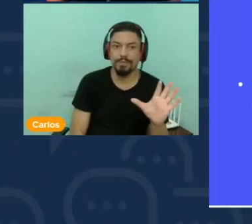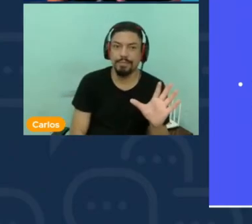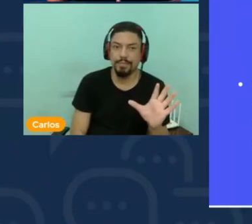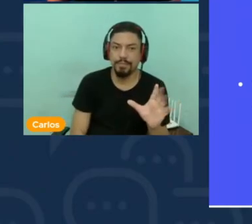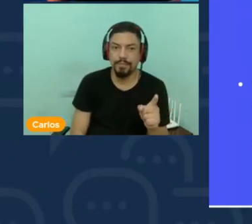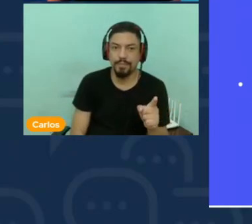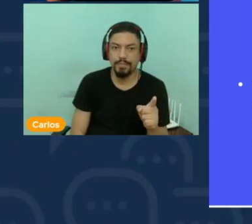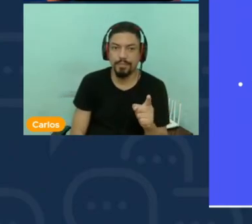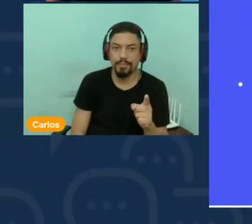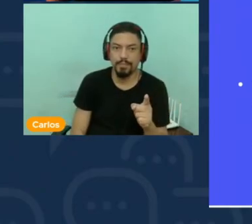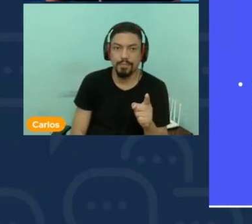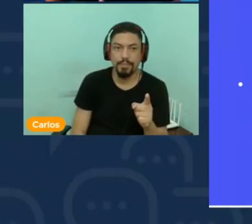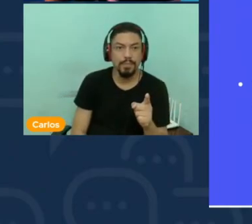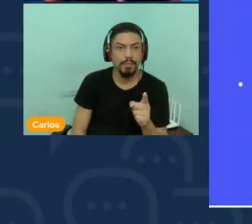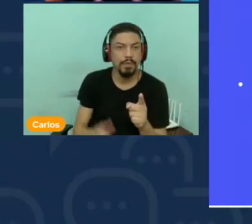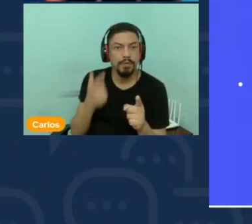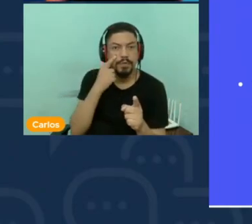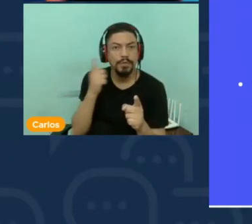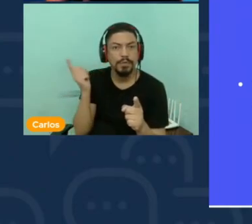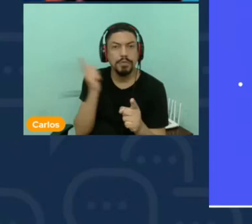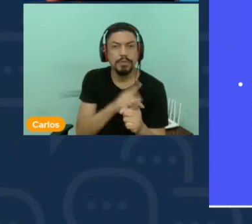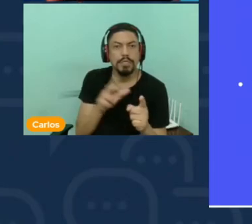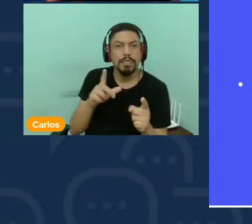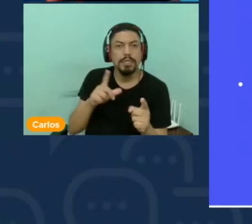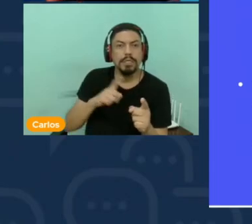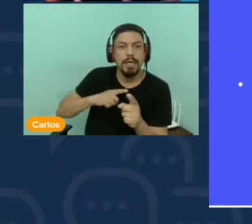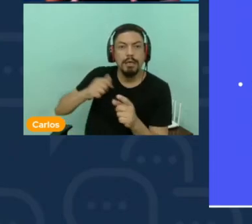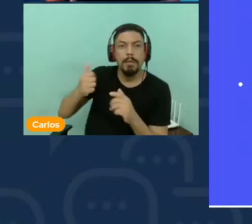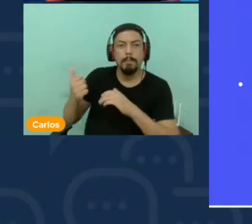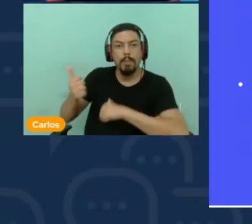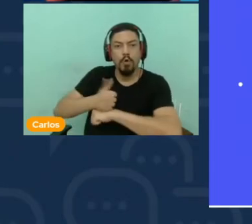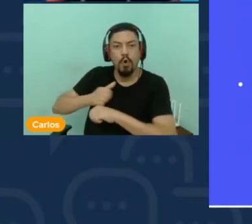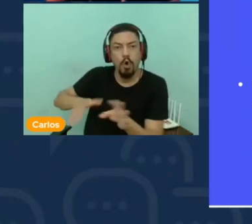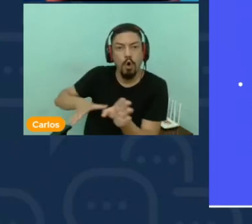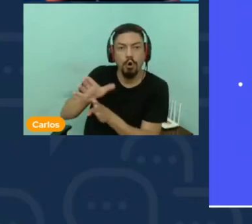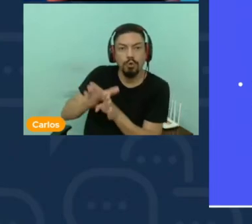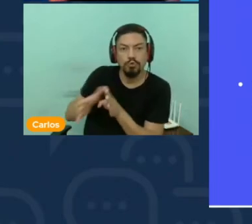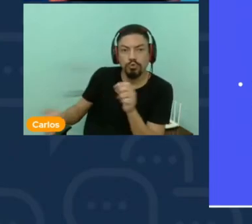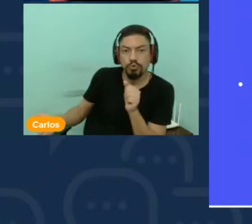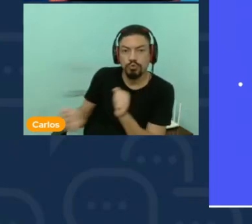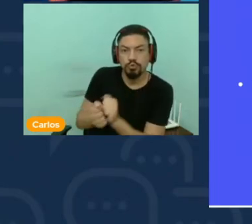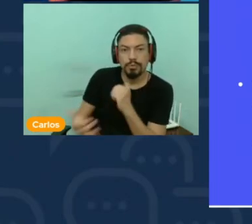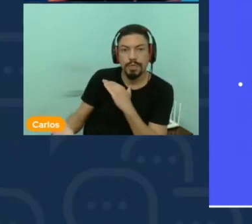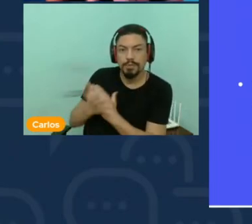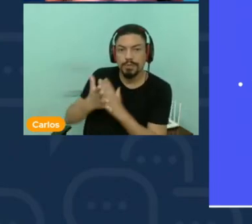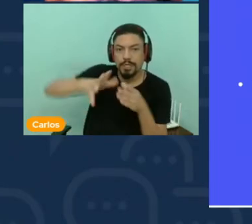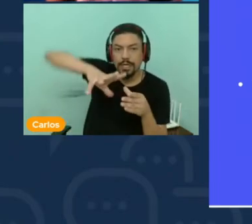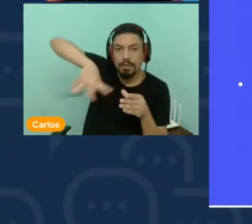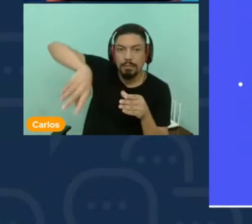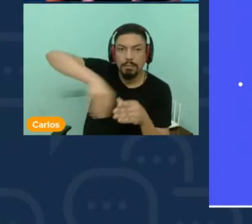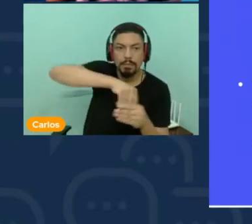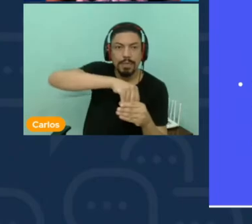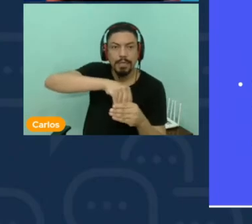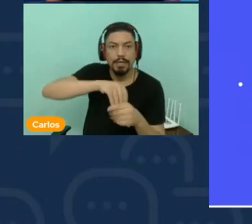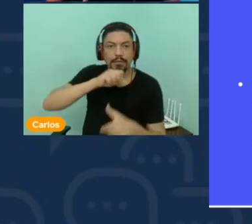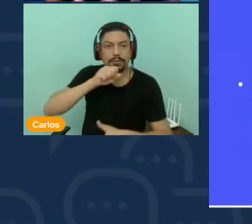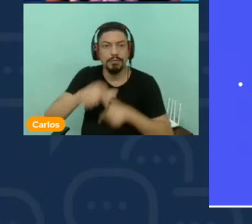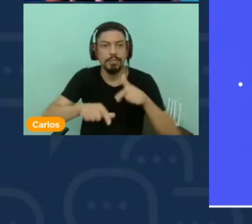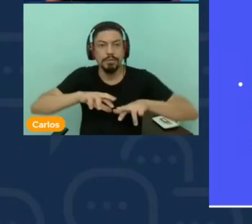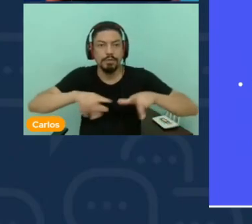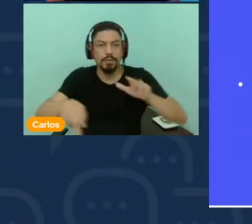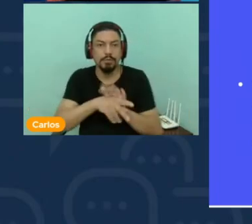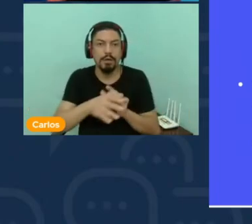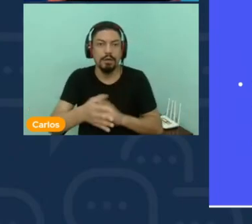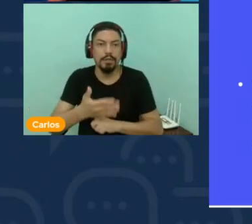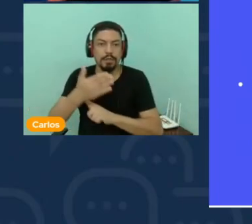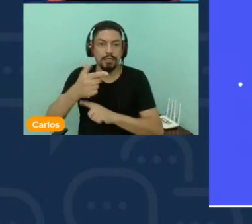Então, é como se eu tivesse ali realmente um consultor do meu lado, me ajudando ali a implementar os serviços de tecnologia